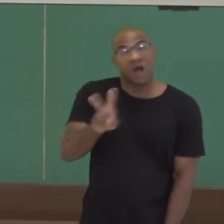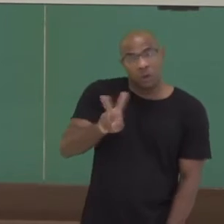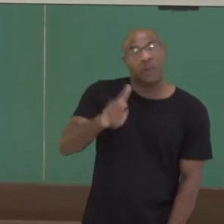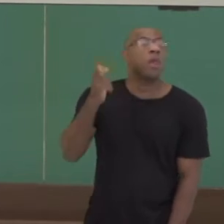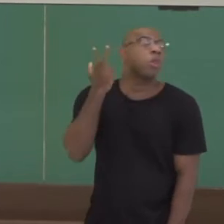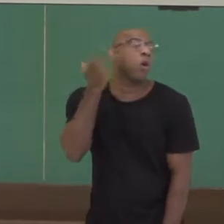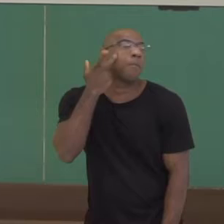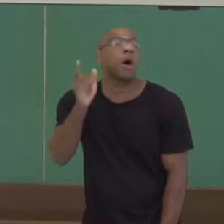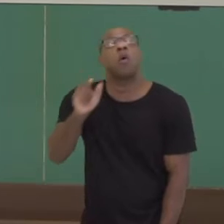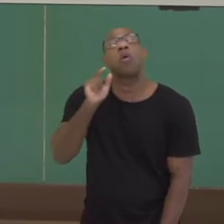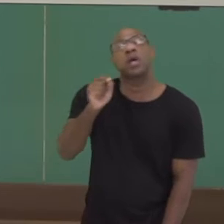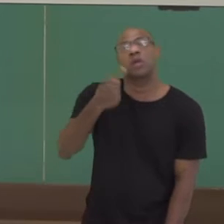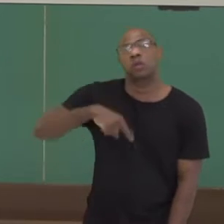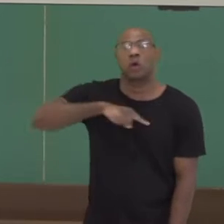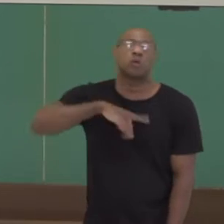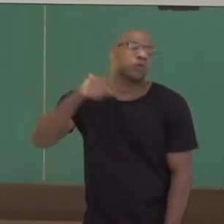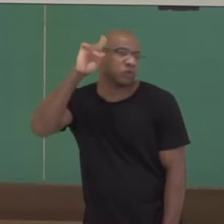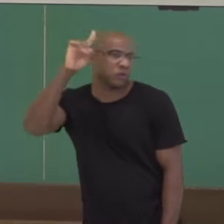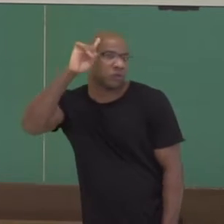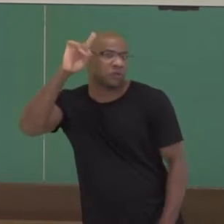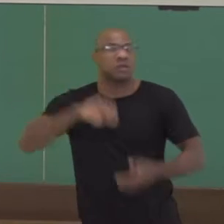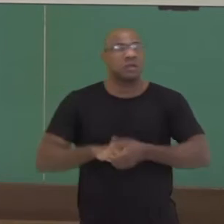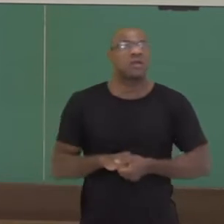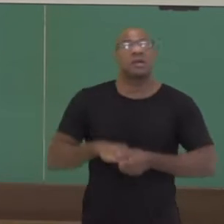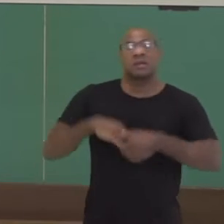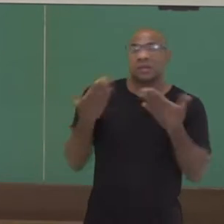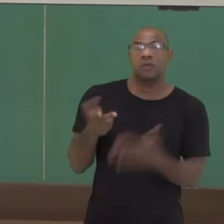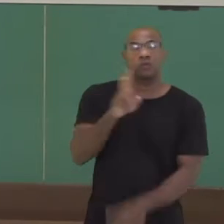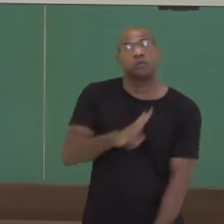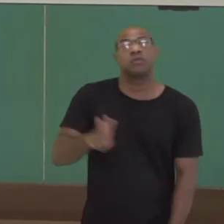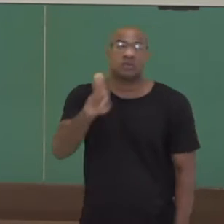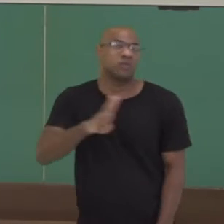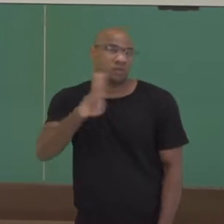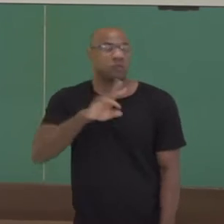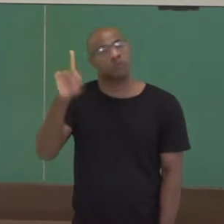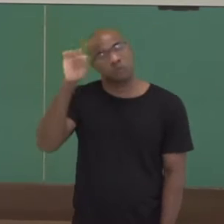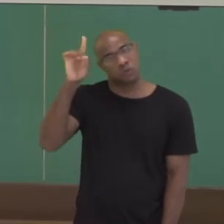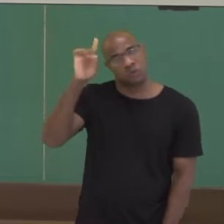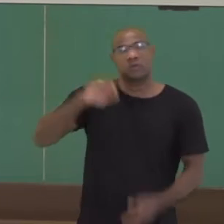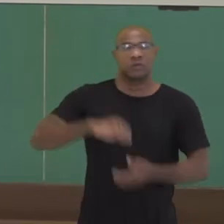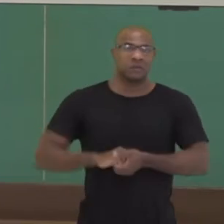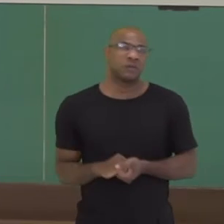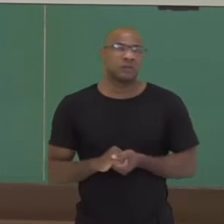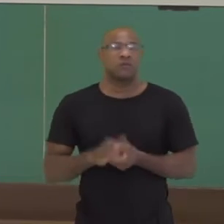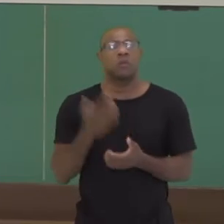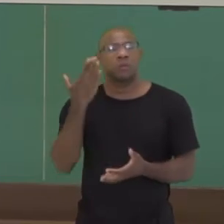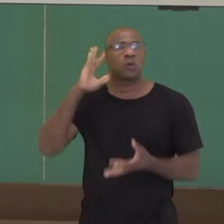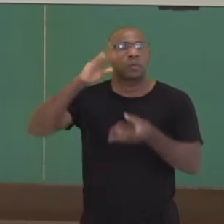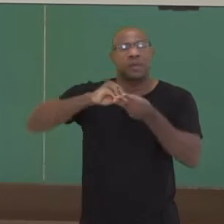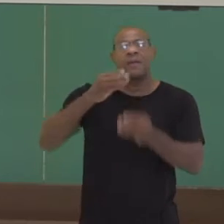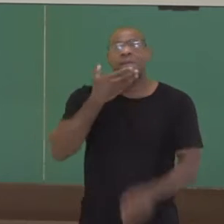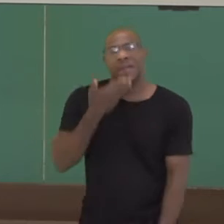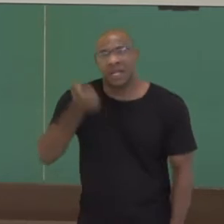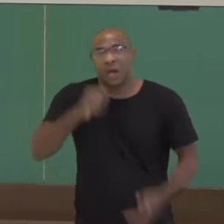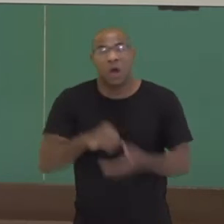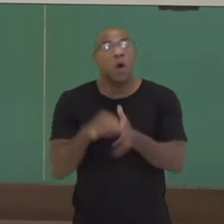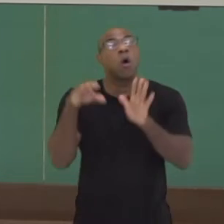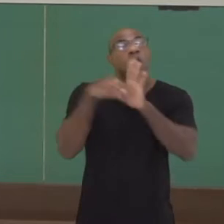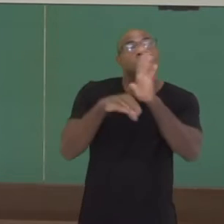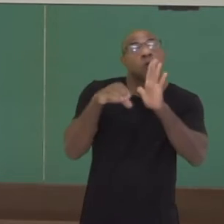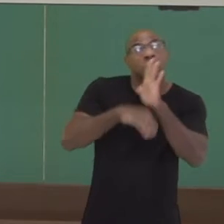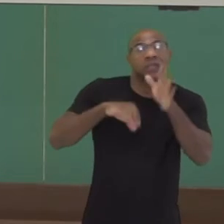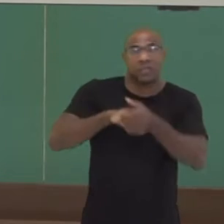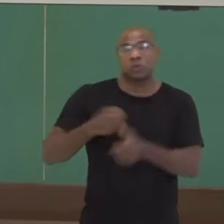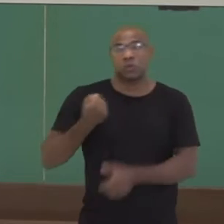comuns no nosso dia a dia, são muito utilizados no nosso dia a dia. Vamos entender então o conceito